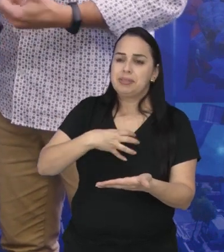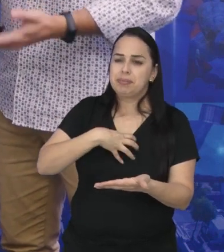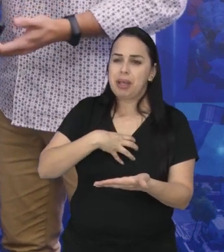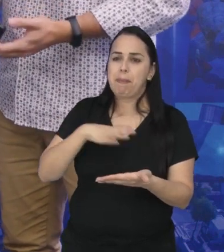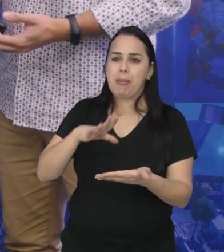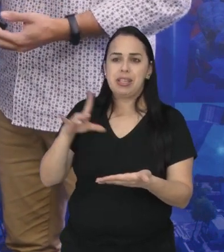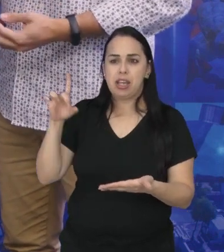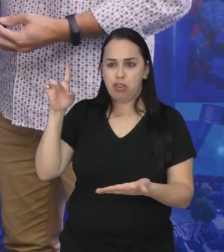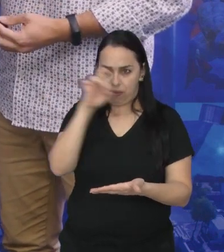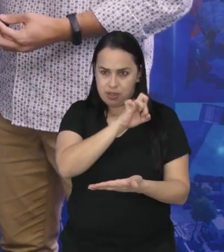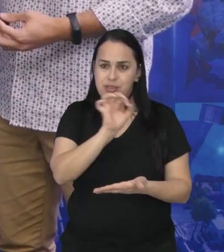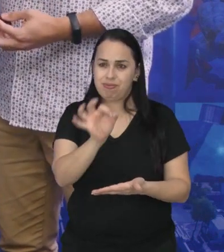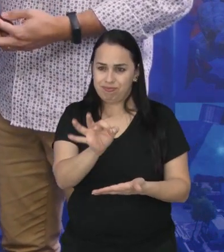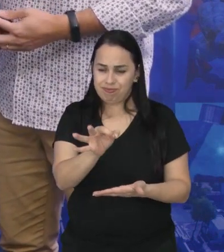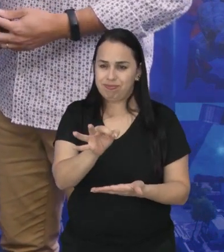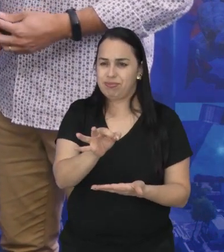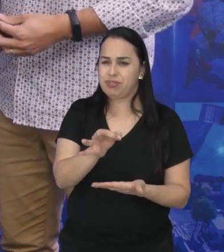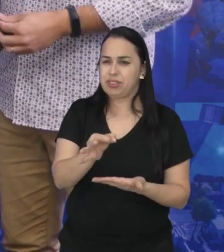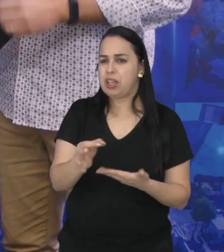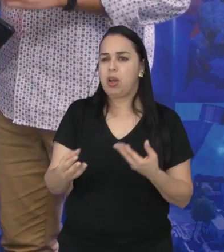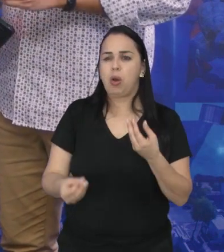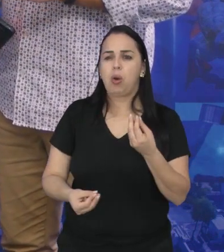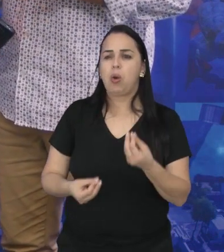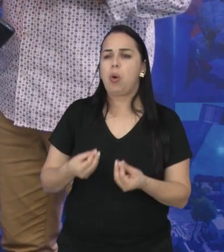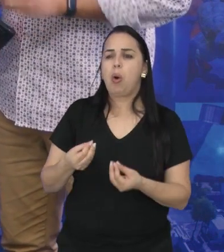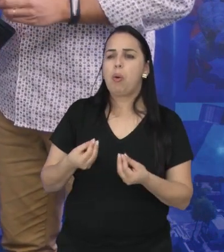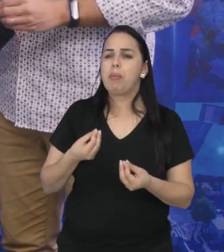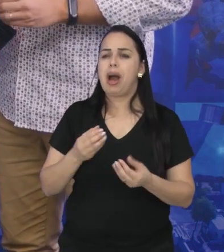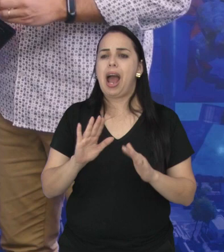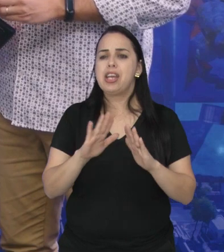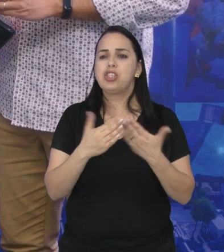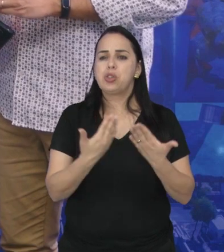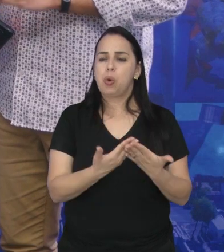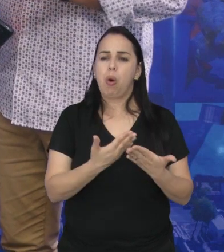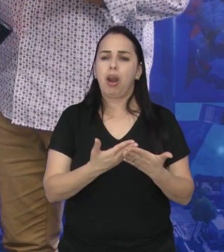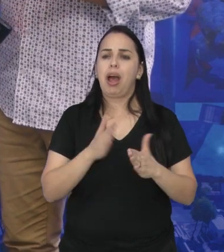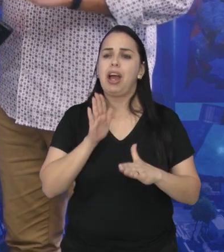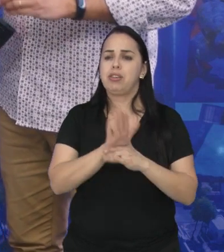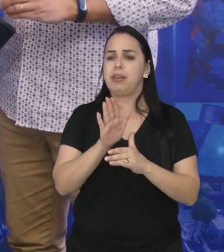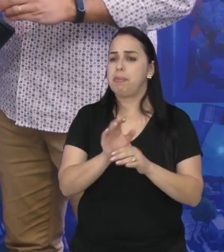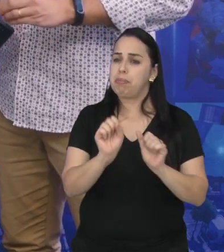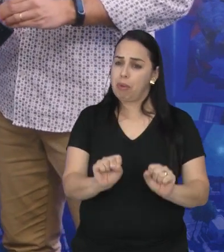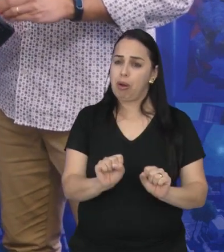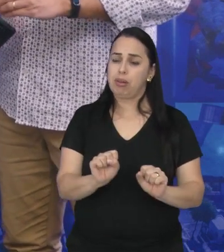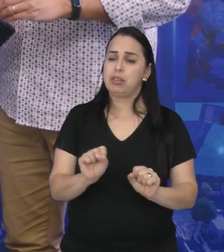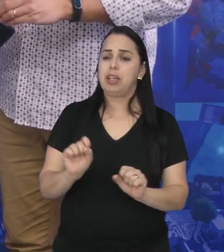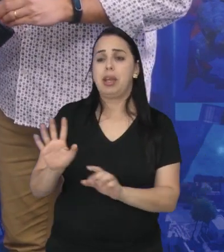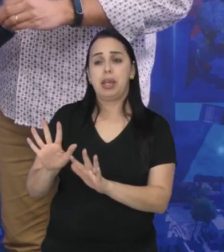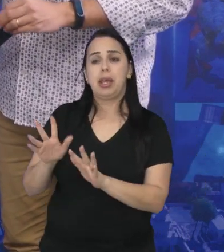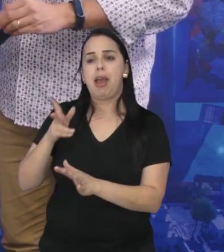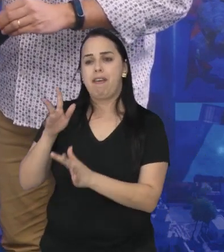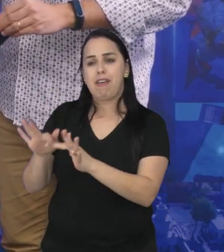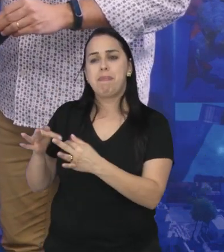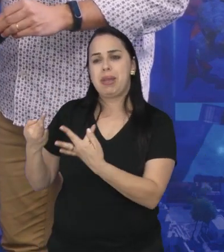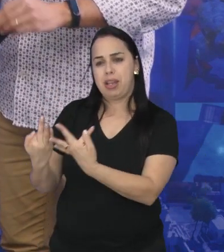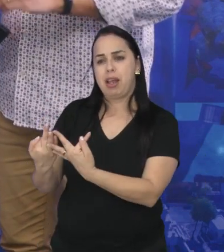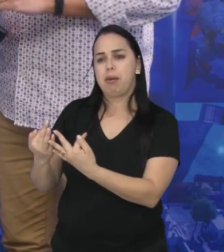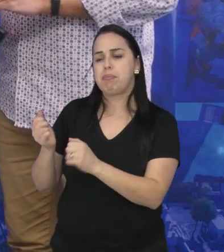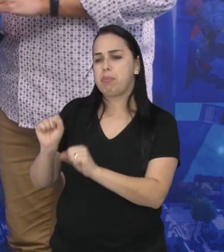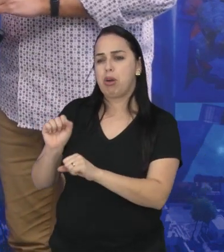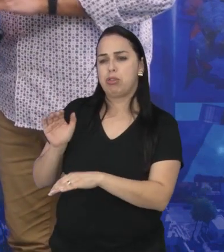prazerosa, mas mesmo assim é bastante difícil, né? Como que a escola ela pode contribuir e também como